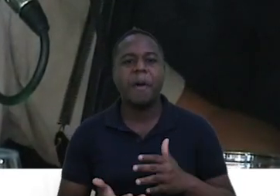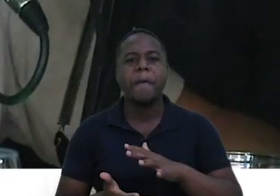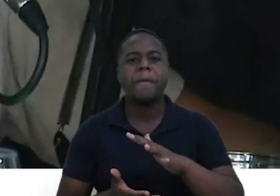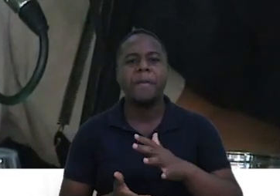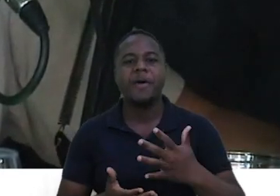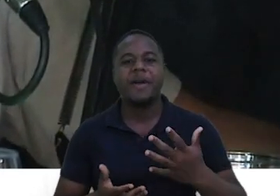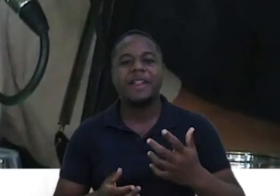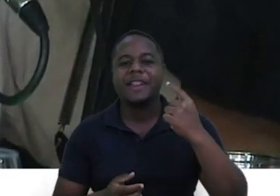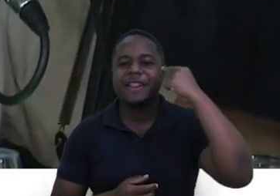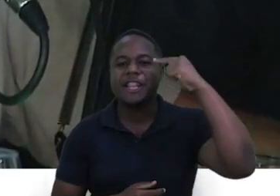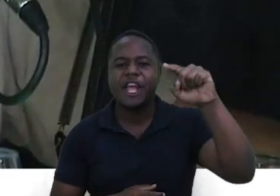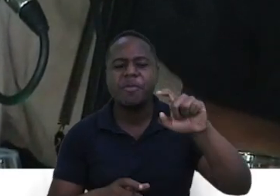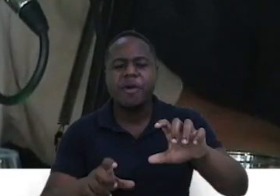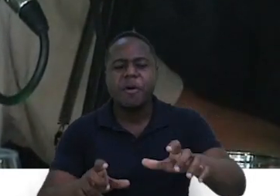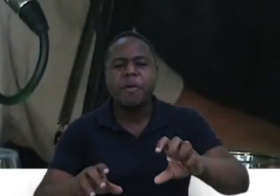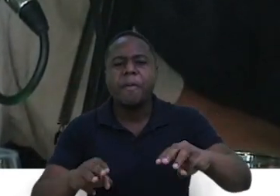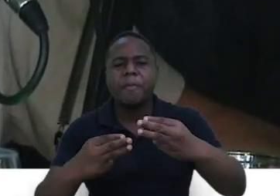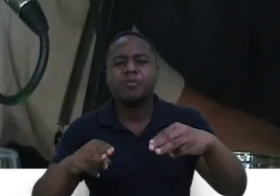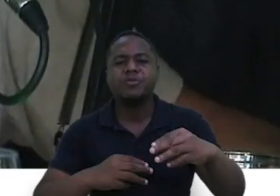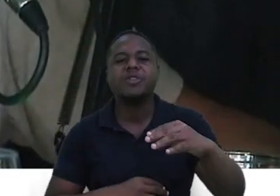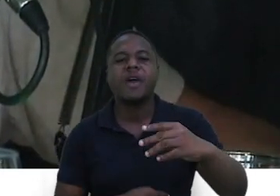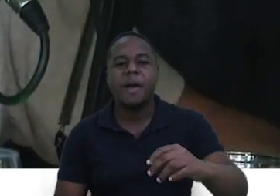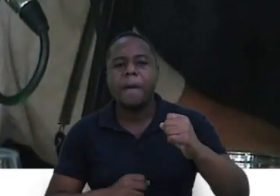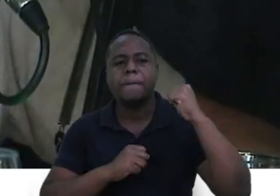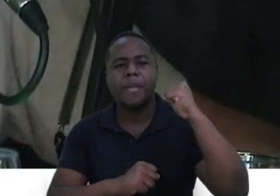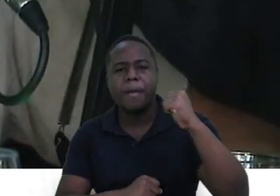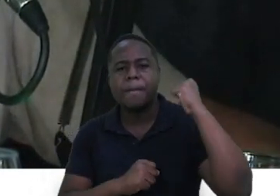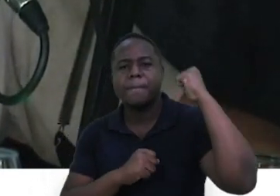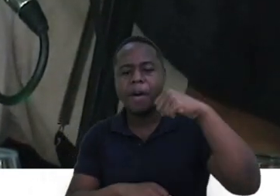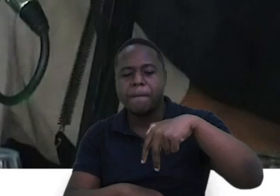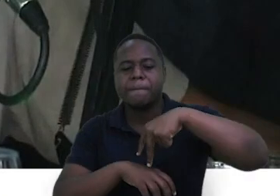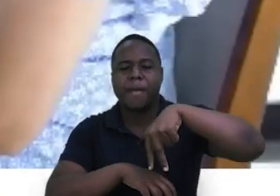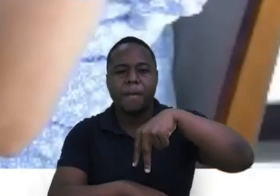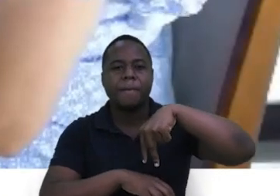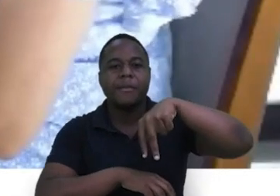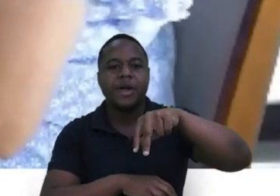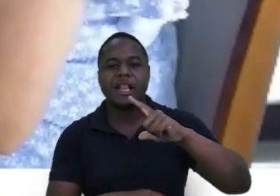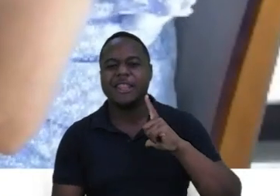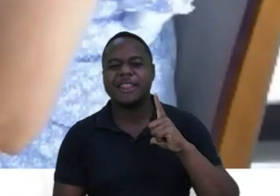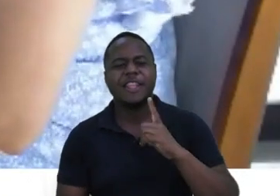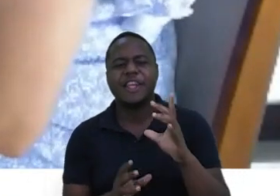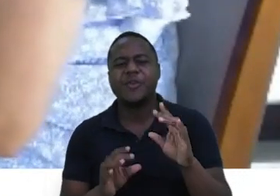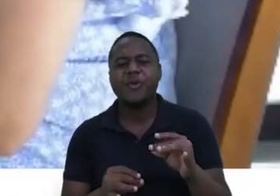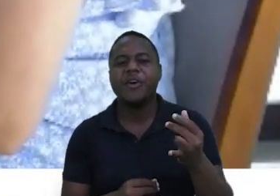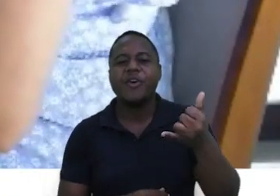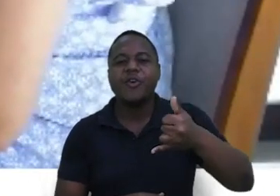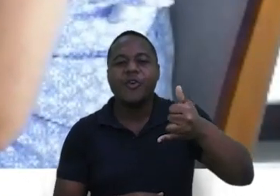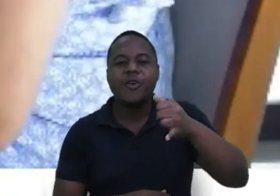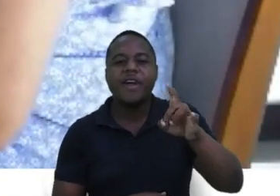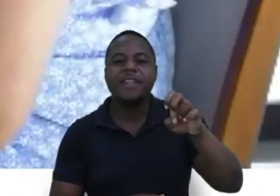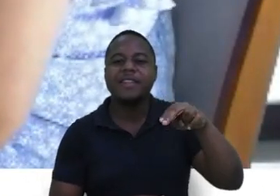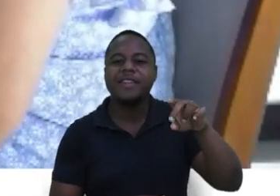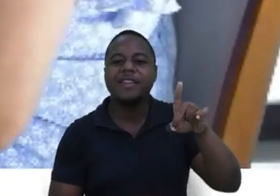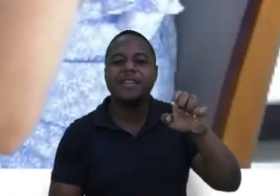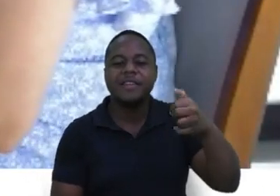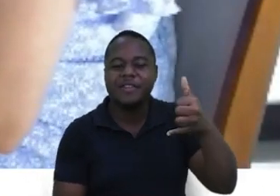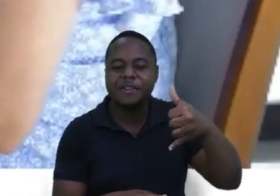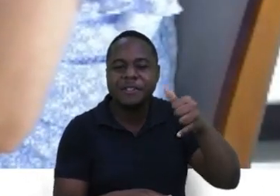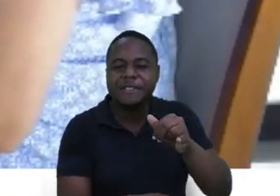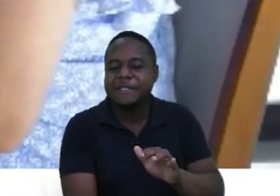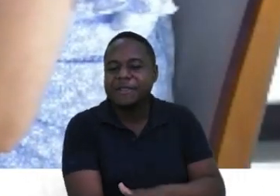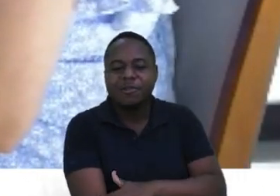né? Com o que está em contato, né? No dia a dia. Com o Dendê na... É o Dendê mais peculiar da